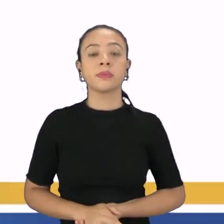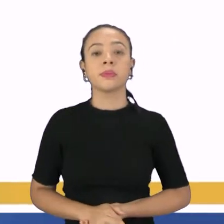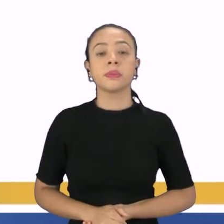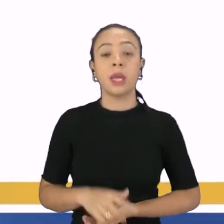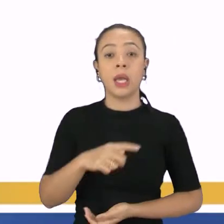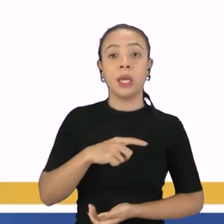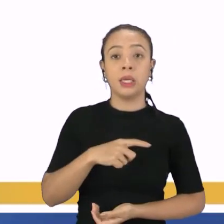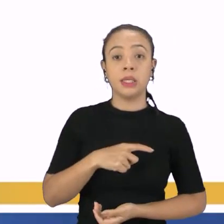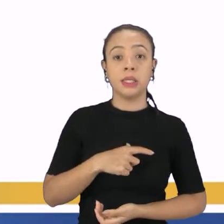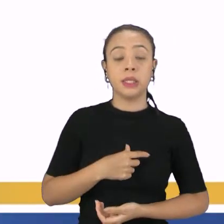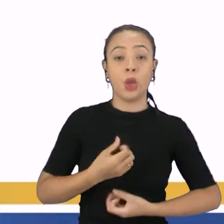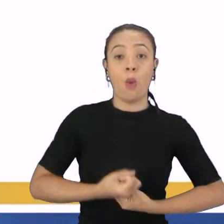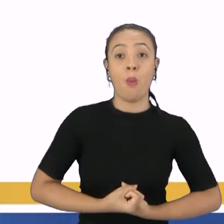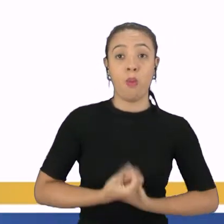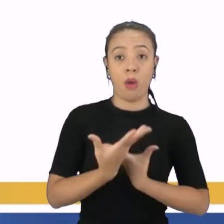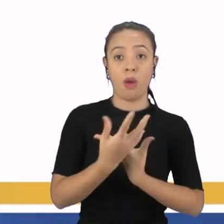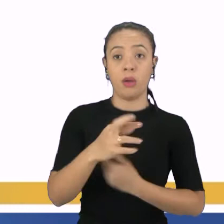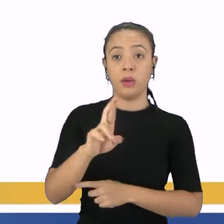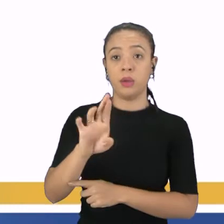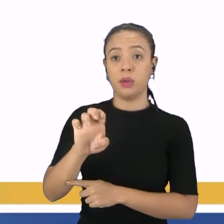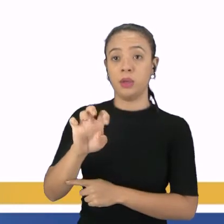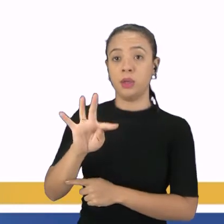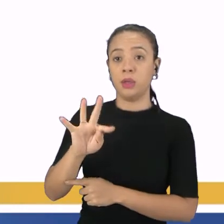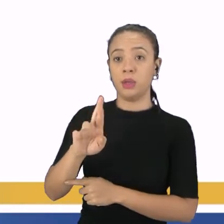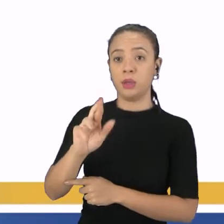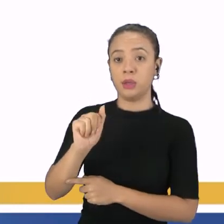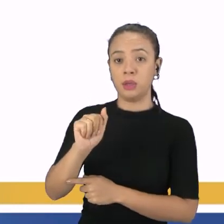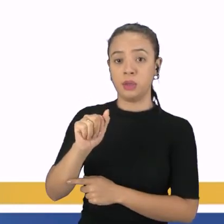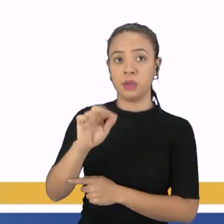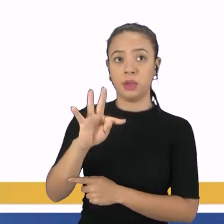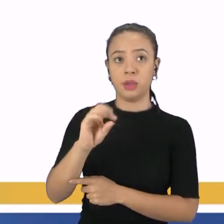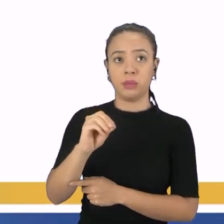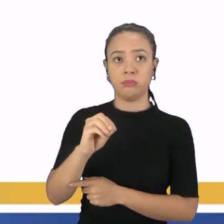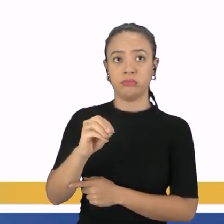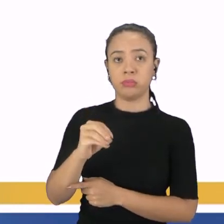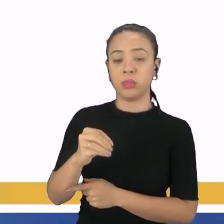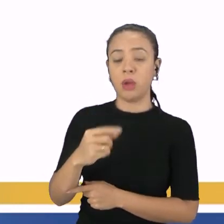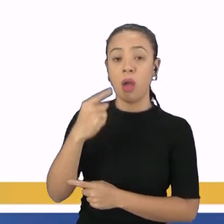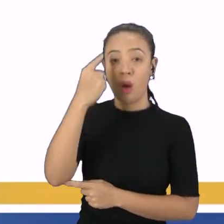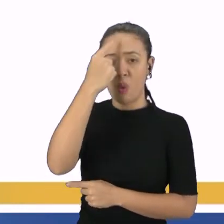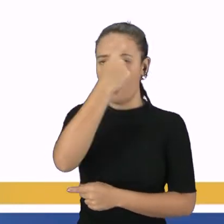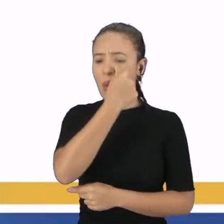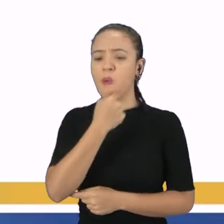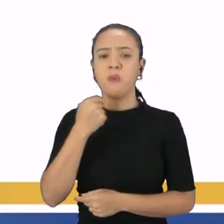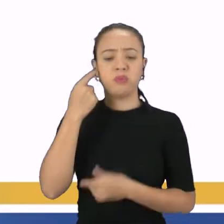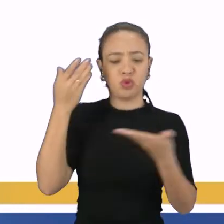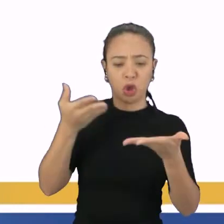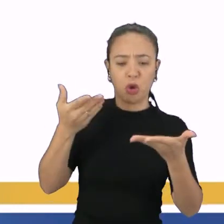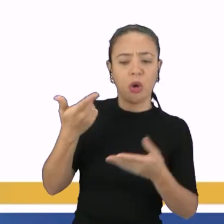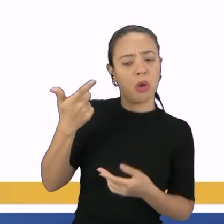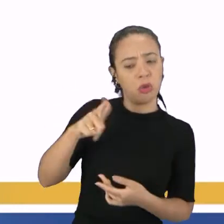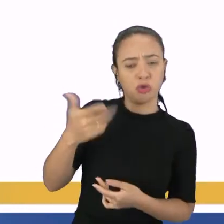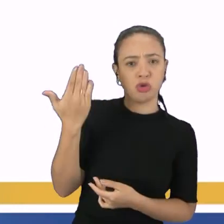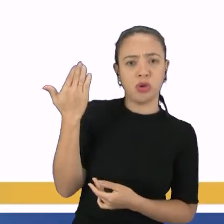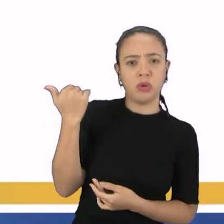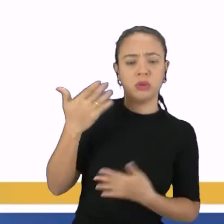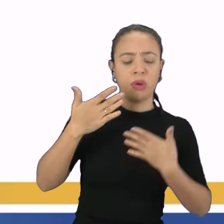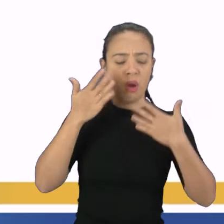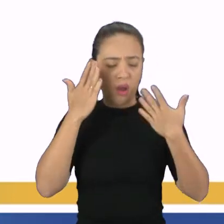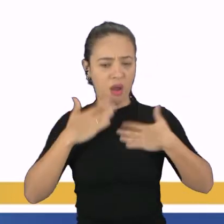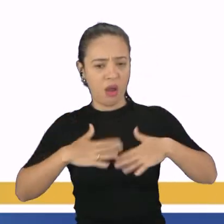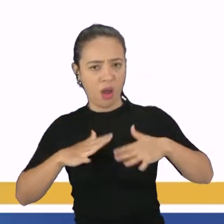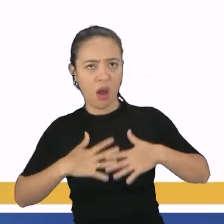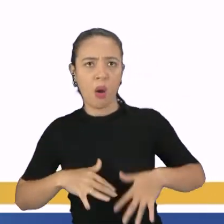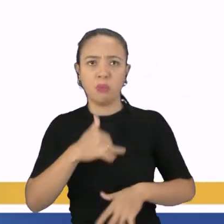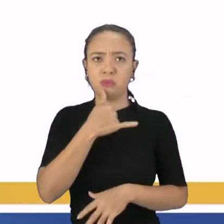Aqui nós temos um poema, Retrato. Eu não tinha este rosto de hoje, assim calmo, assim